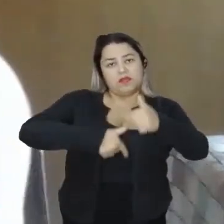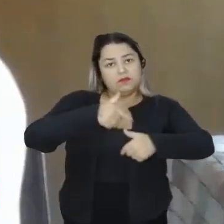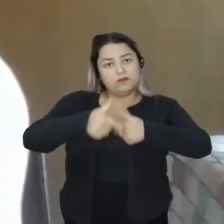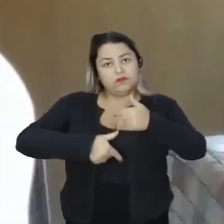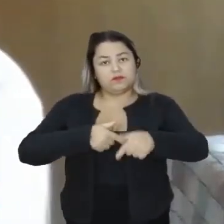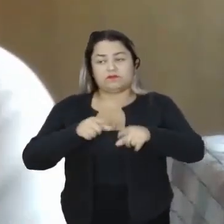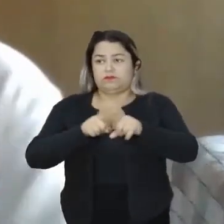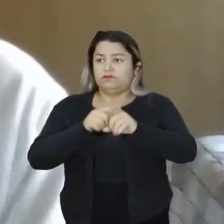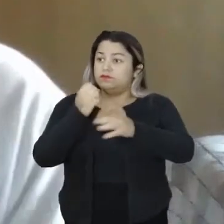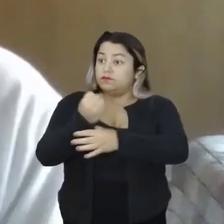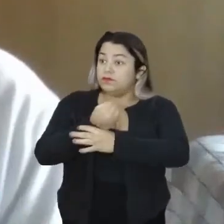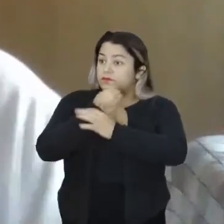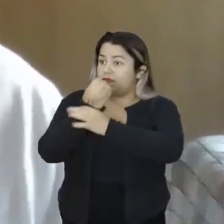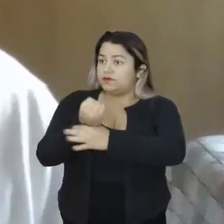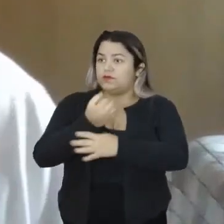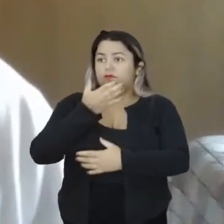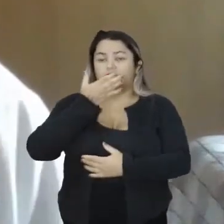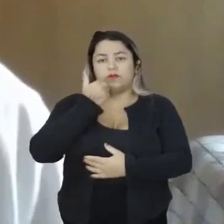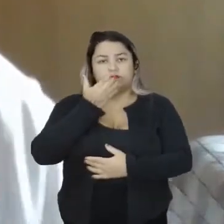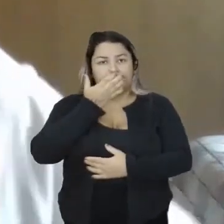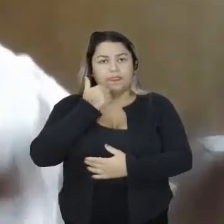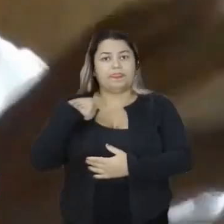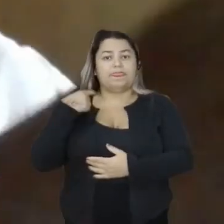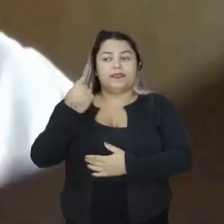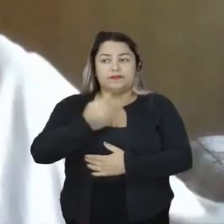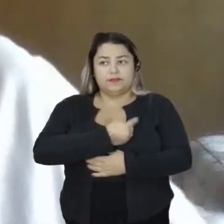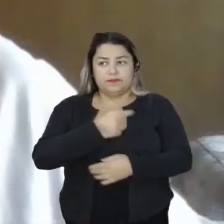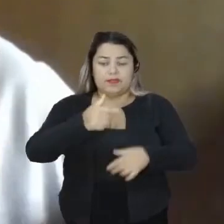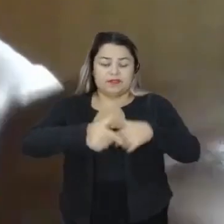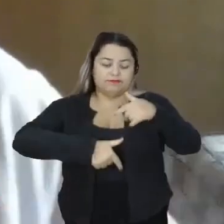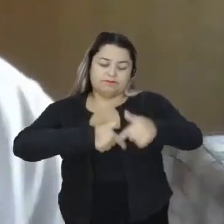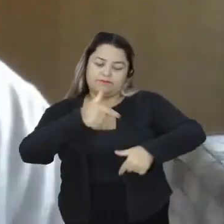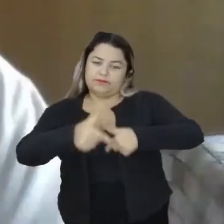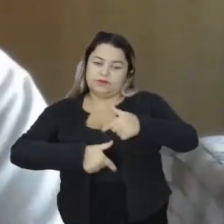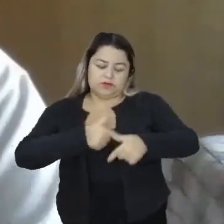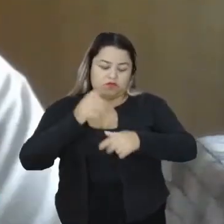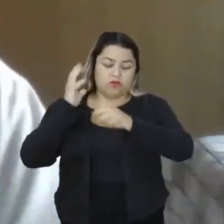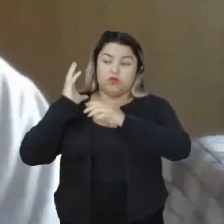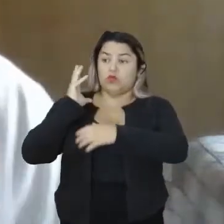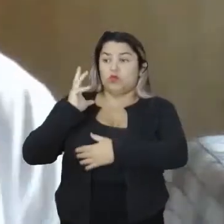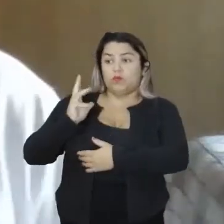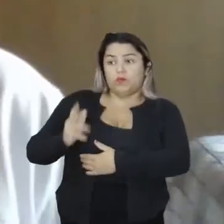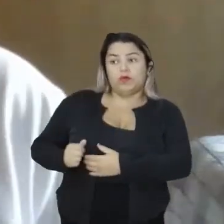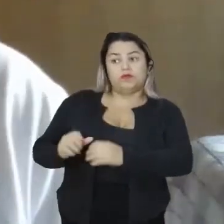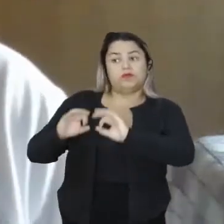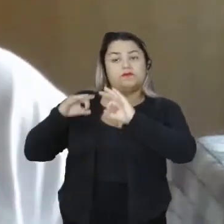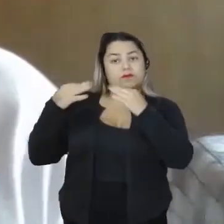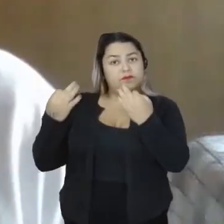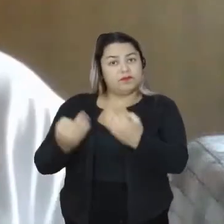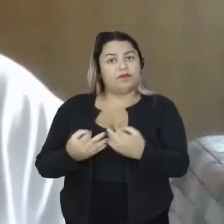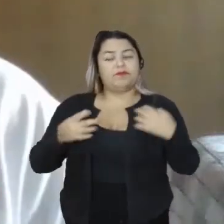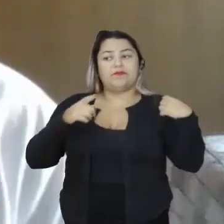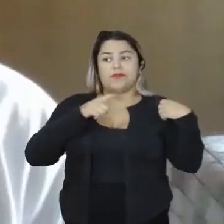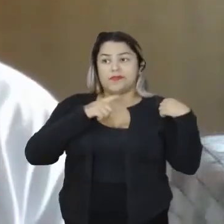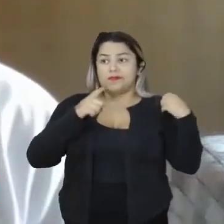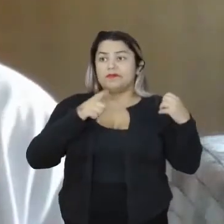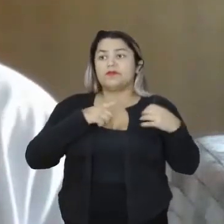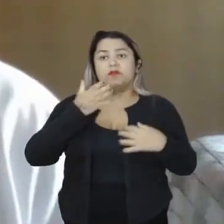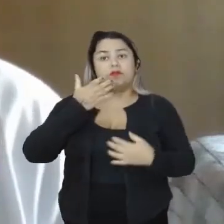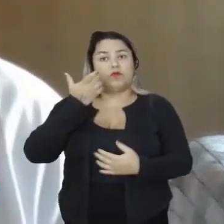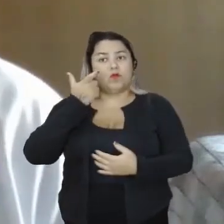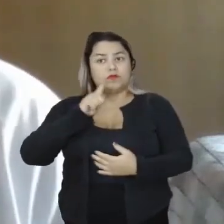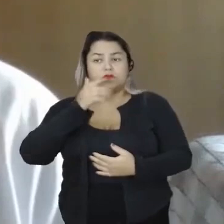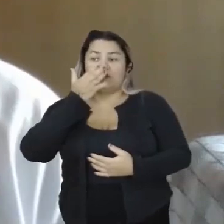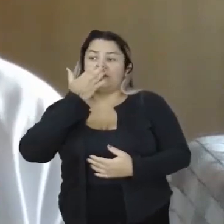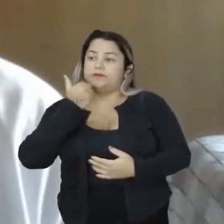campo da segurança alimentar, nós estamos trabalhando no campo do Bolsa Família para que as pessoas tenham o mínimo para poder se